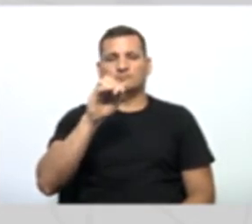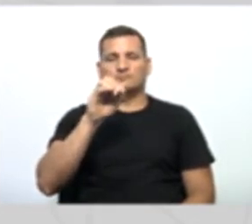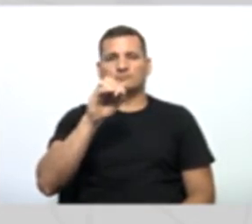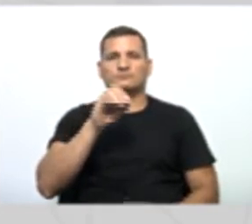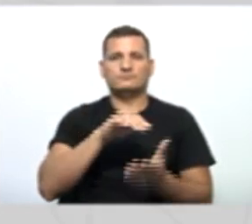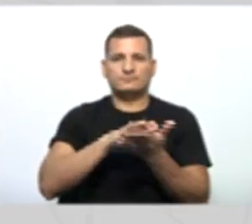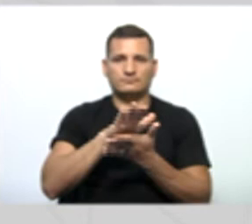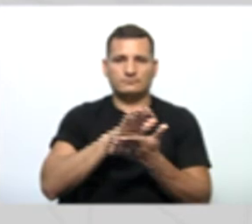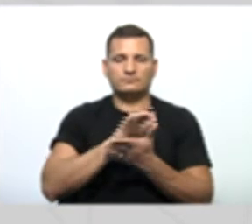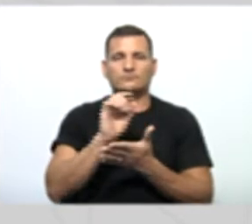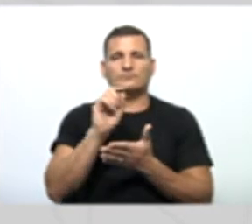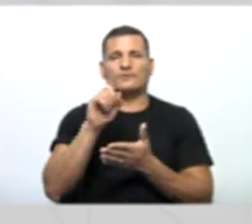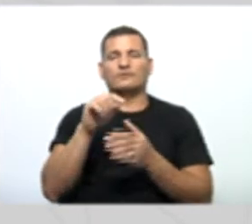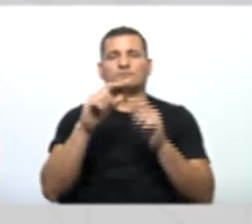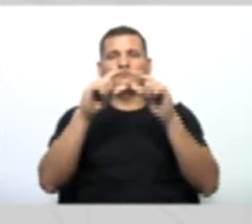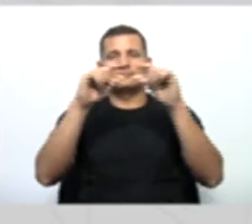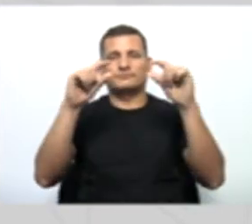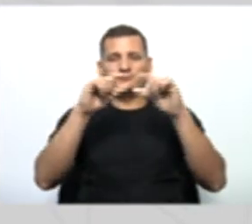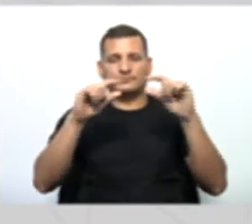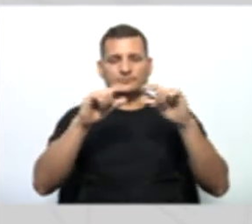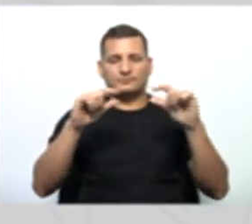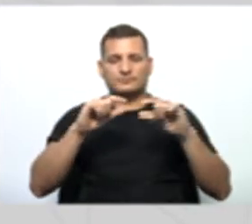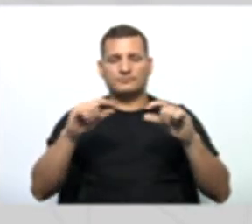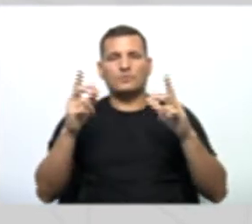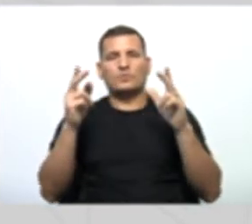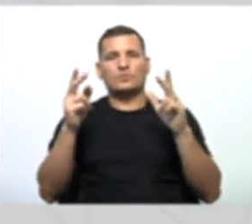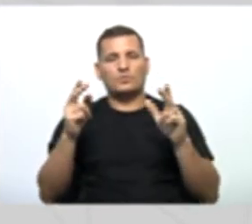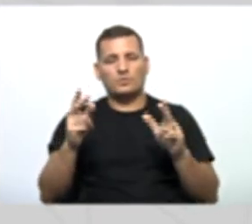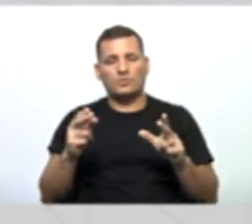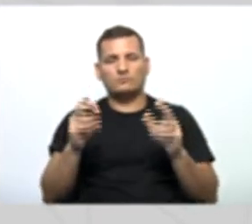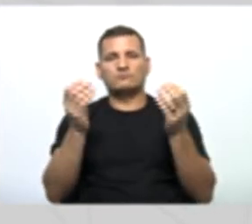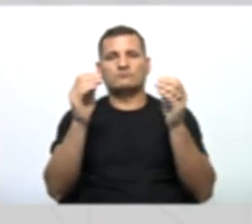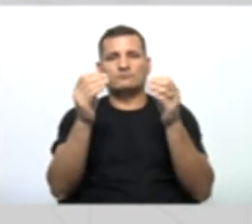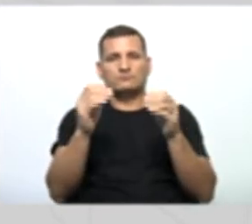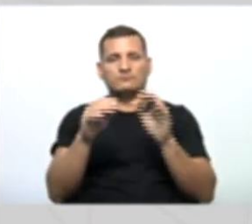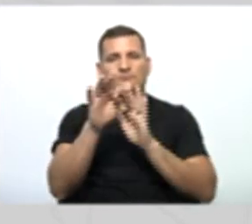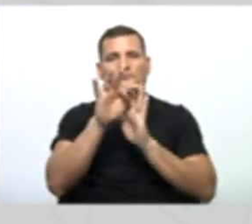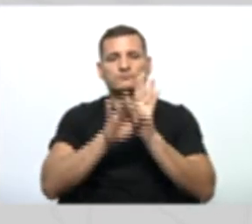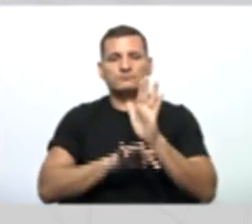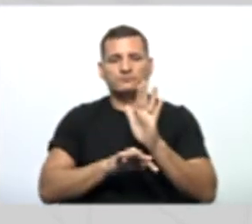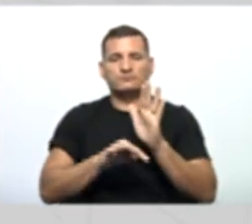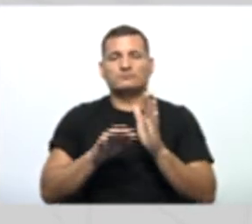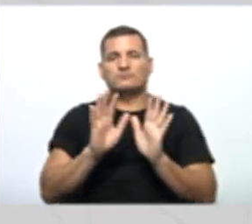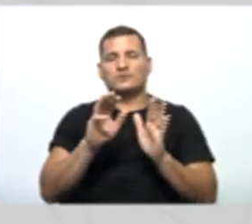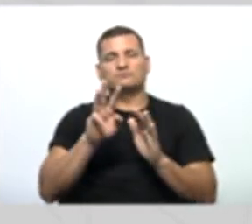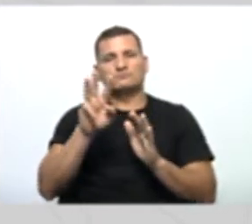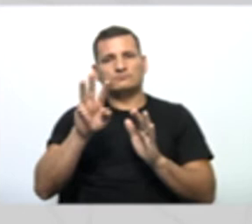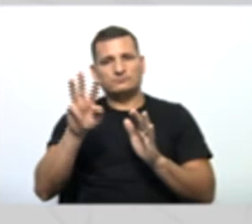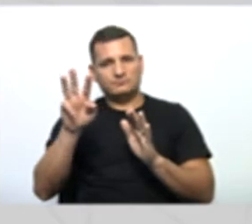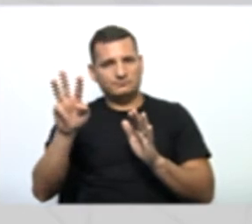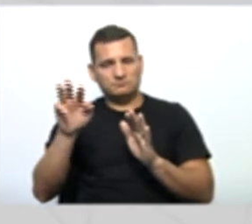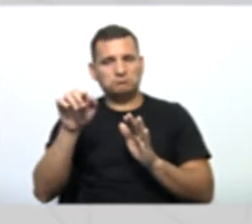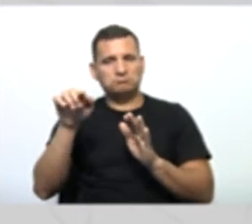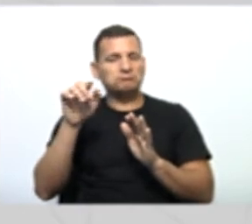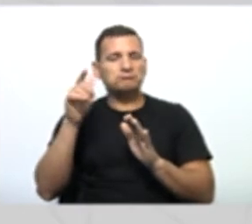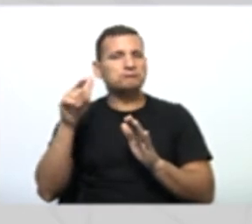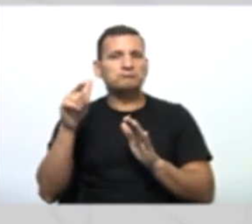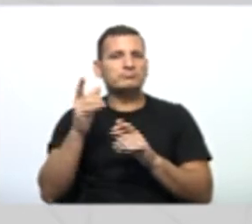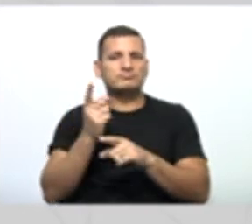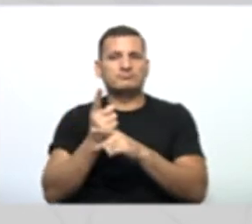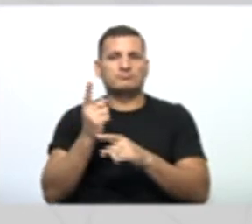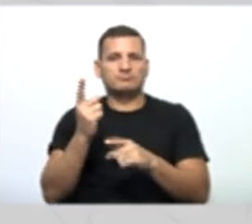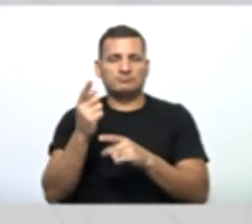São blocos iguais, né, para ser colocado texto. É um exemplo bem comum. Já na web a gente dificilmente